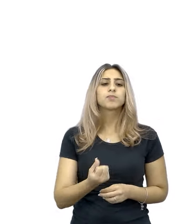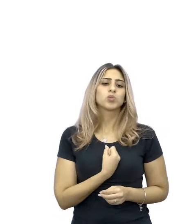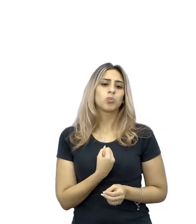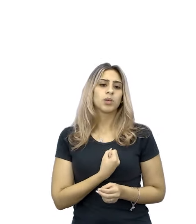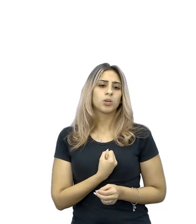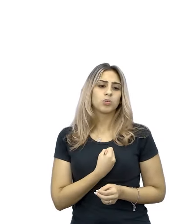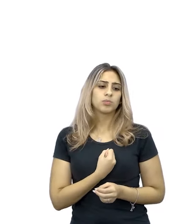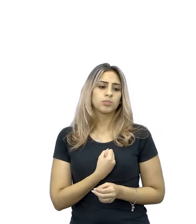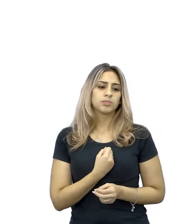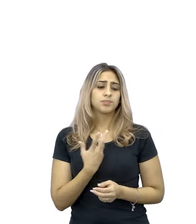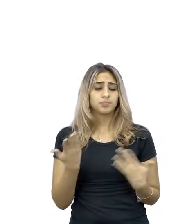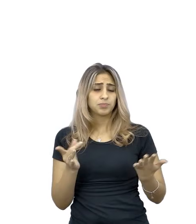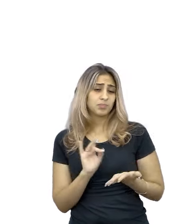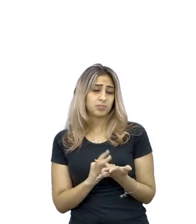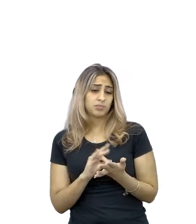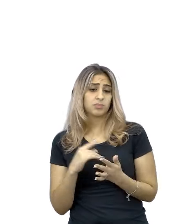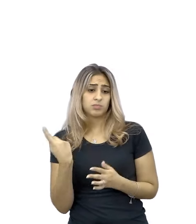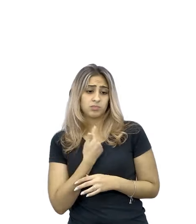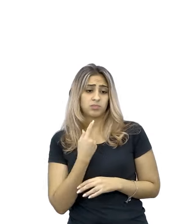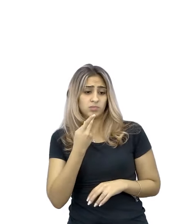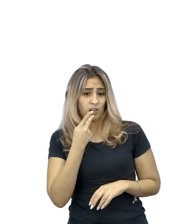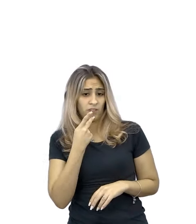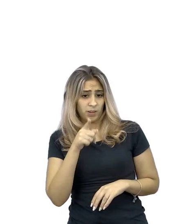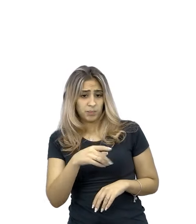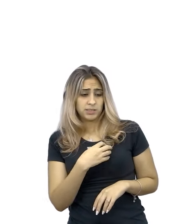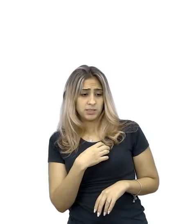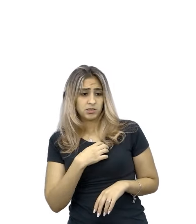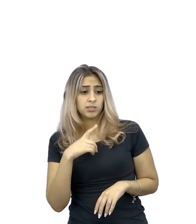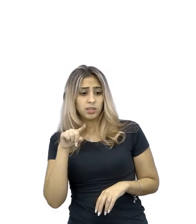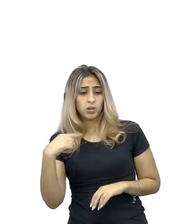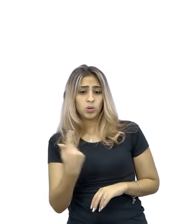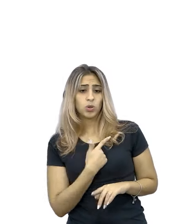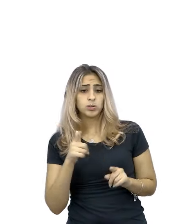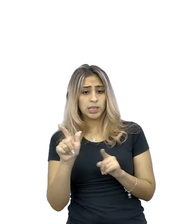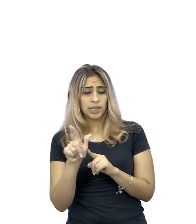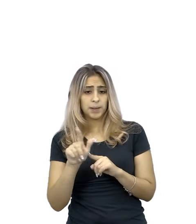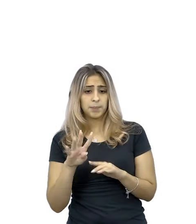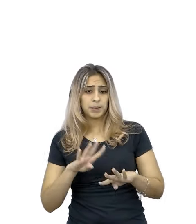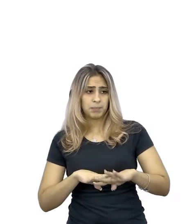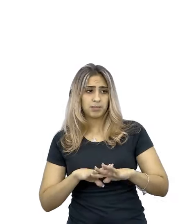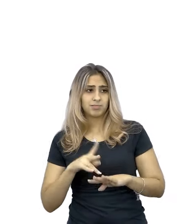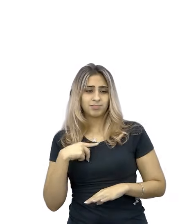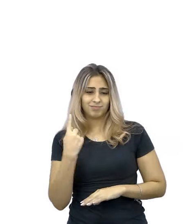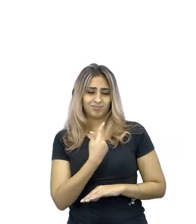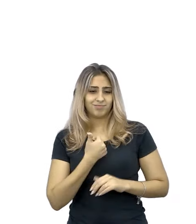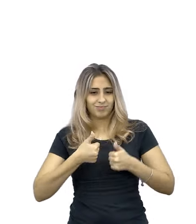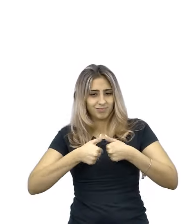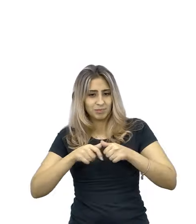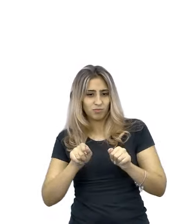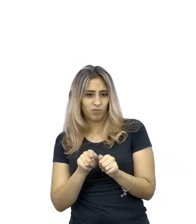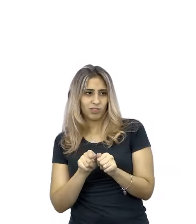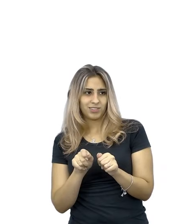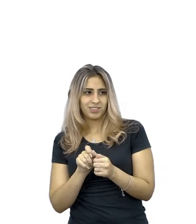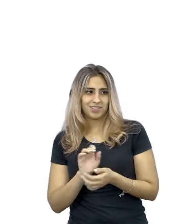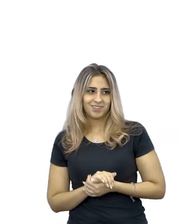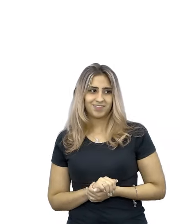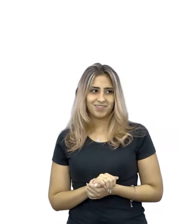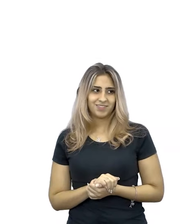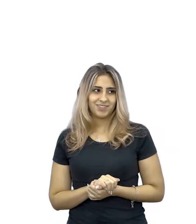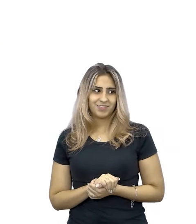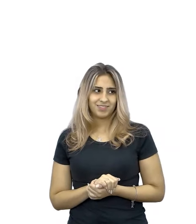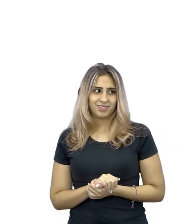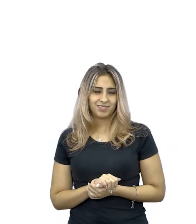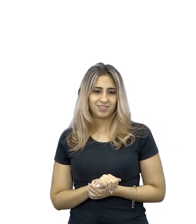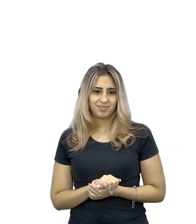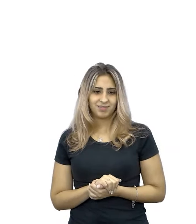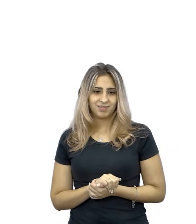né? Então, na verdade, quando nós falamos isso, é o nosso letramento matemático, é isso que nós vamos fazer. Por isso que fala as competências e